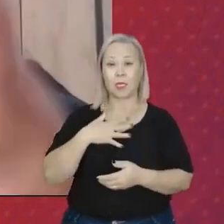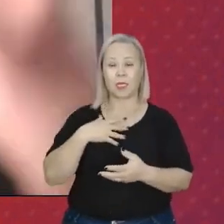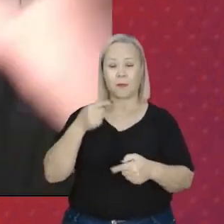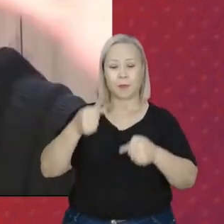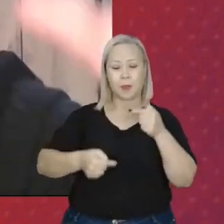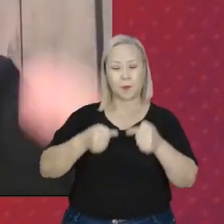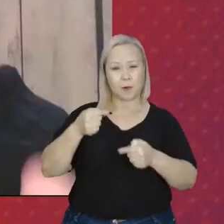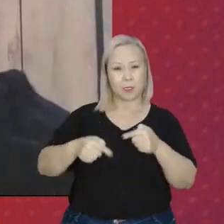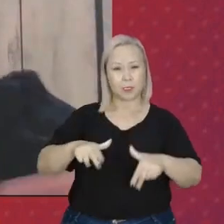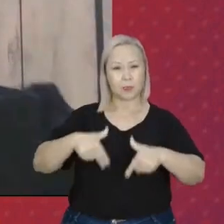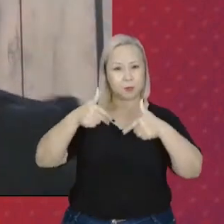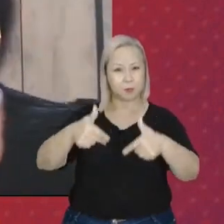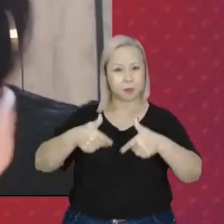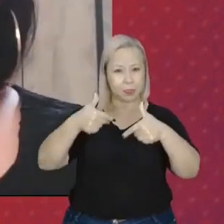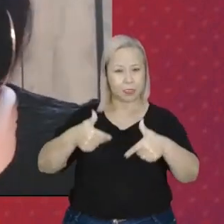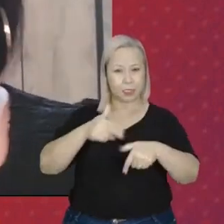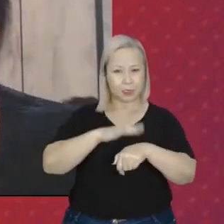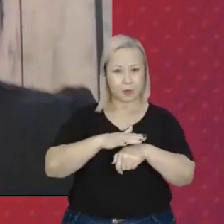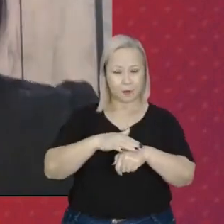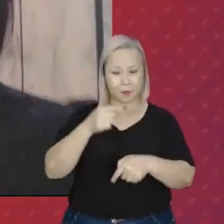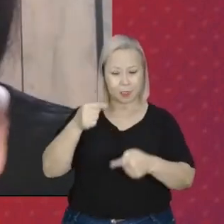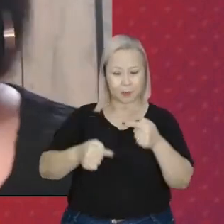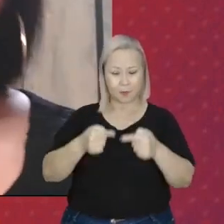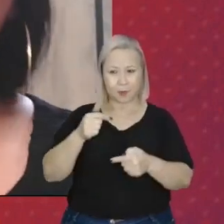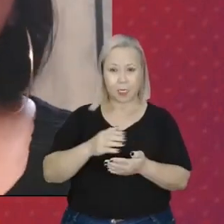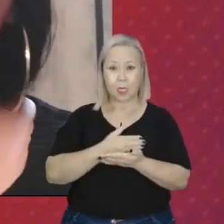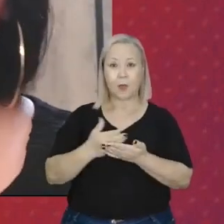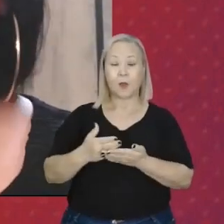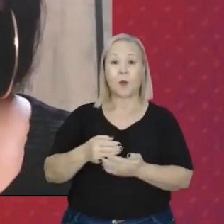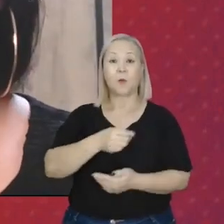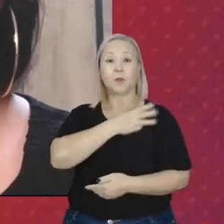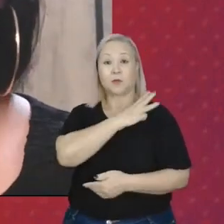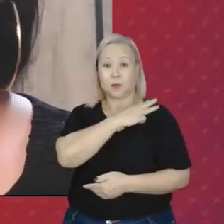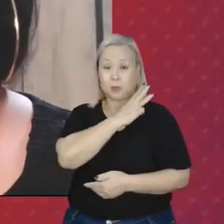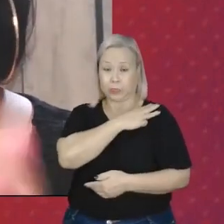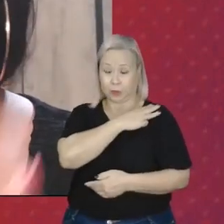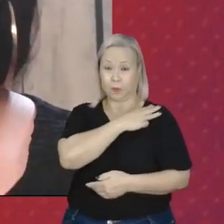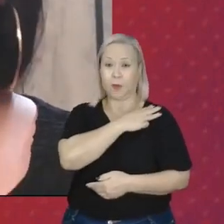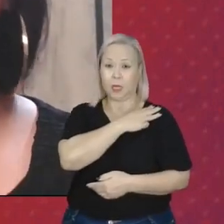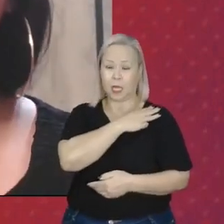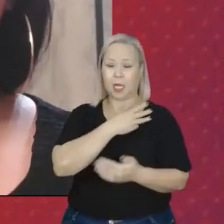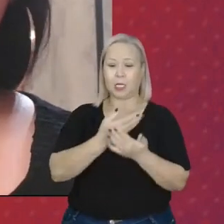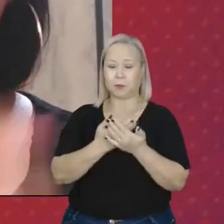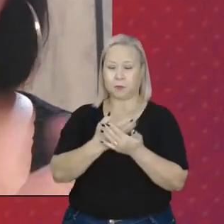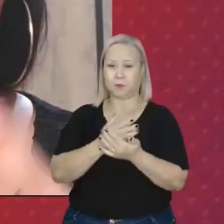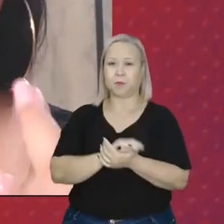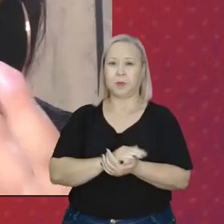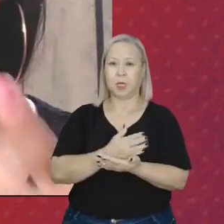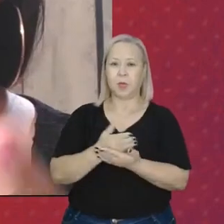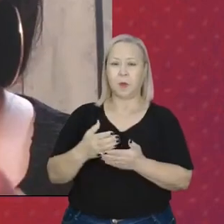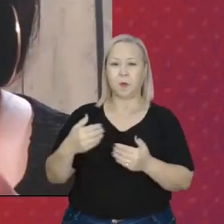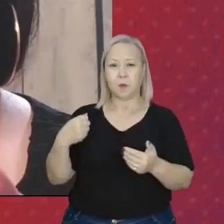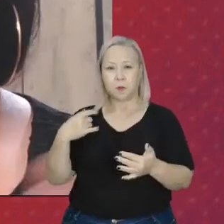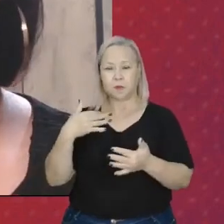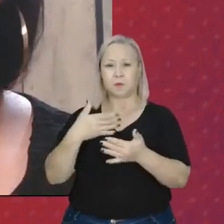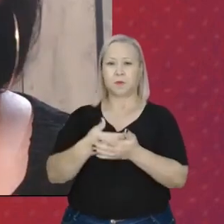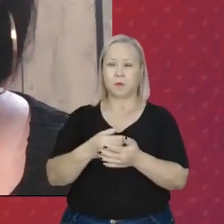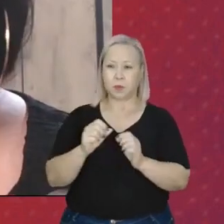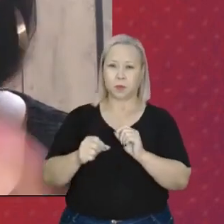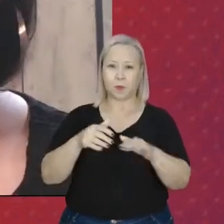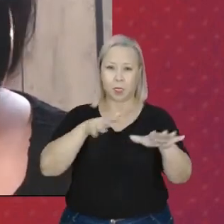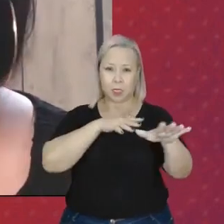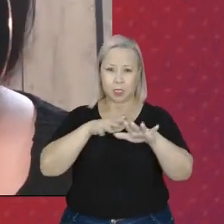minha militância na política, ela se iniciou no ensino médio. Quando eu começo a me aproximar dos